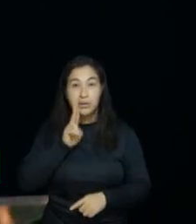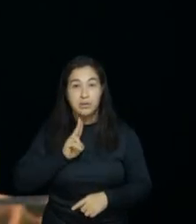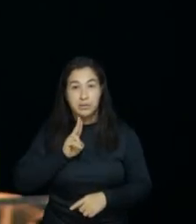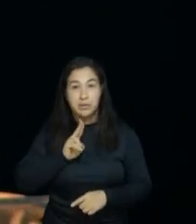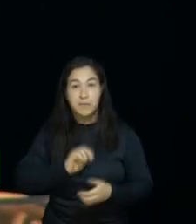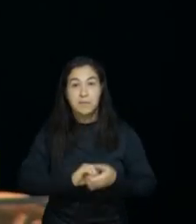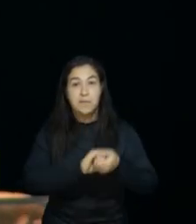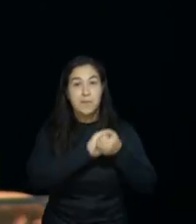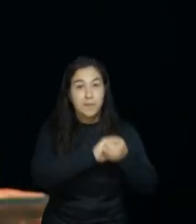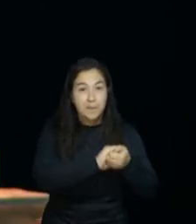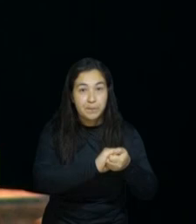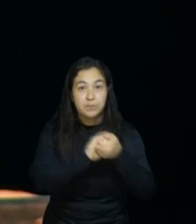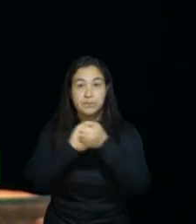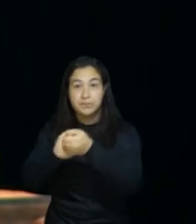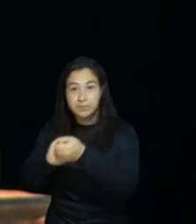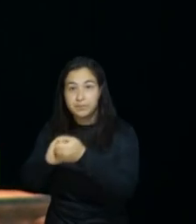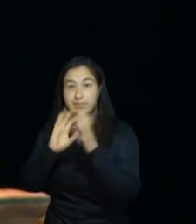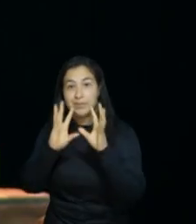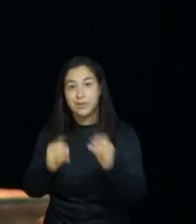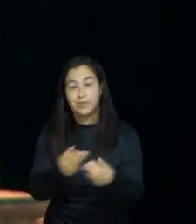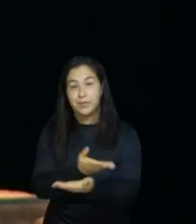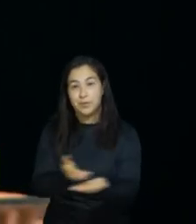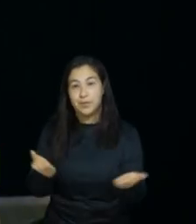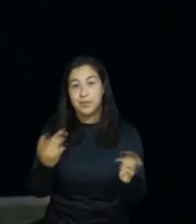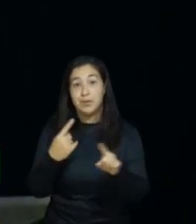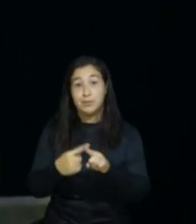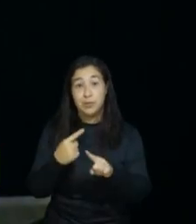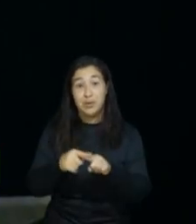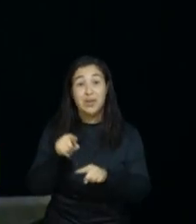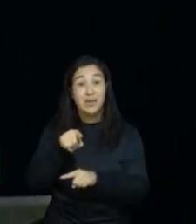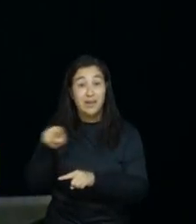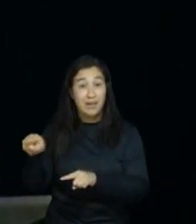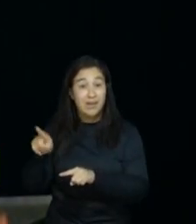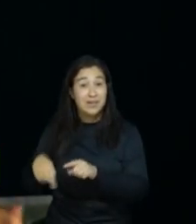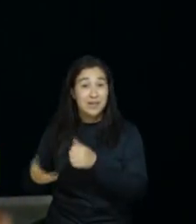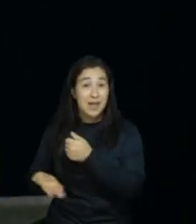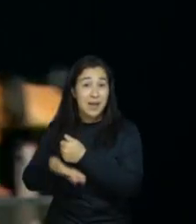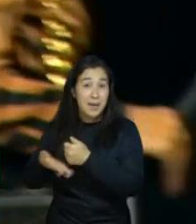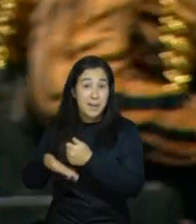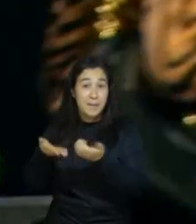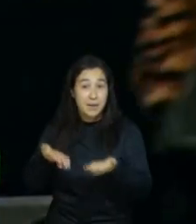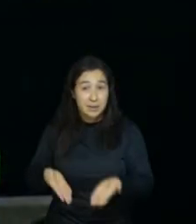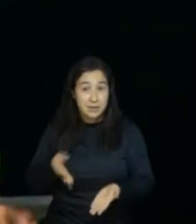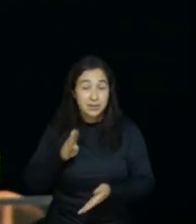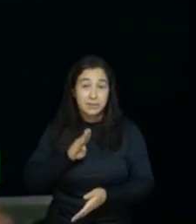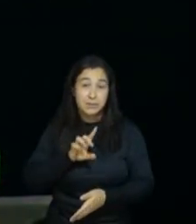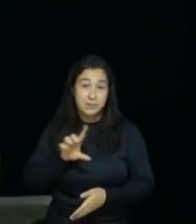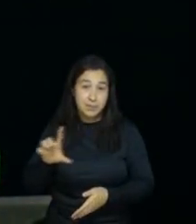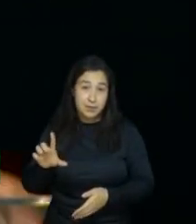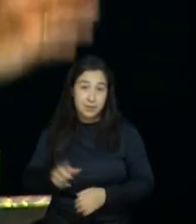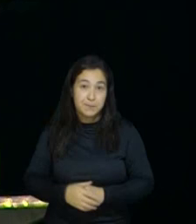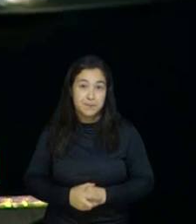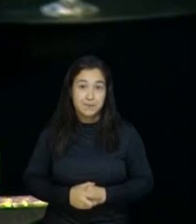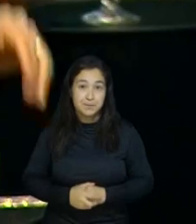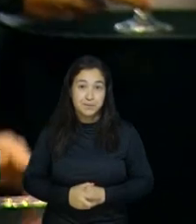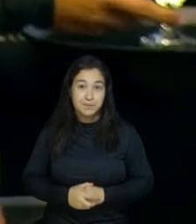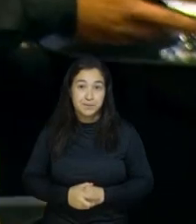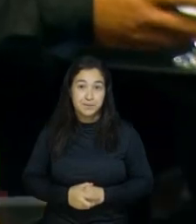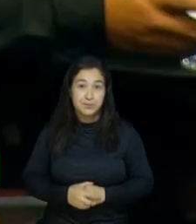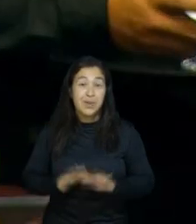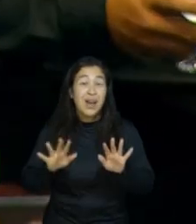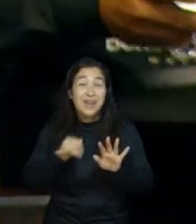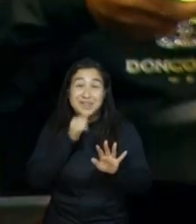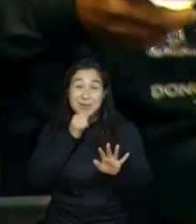saudar todos os demais deputados, porque são deputados que têm sua base aqui na cidade de Blumenau. Ah, desculpa, o deputado